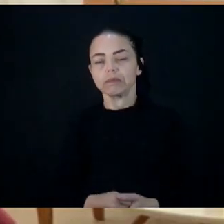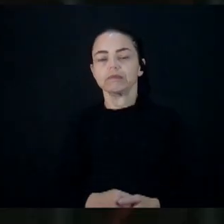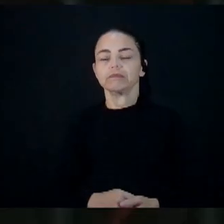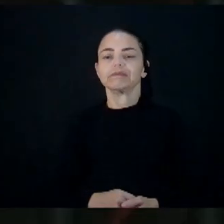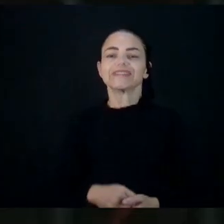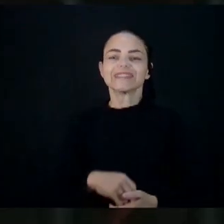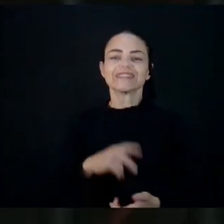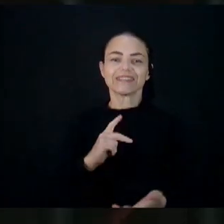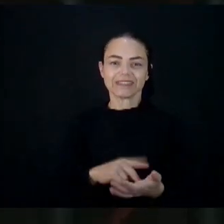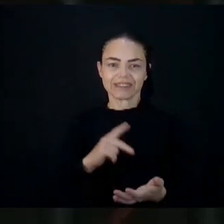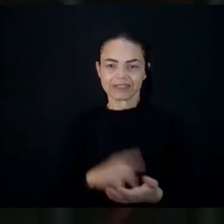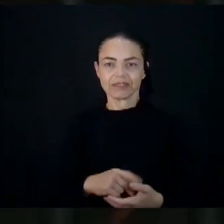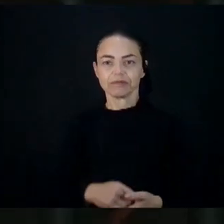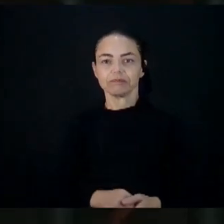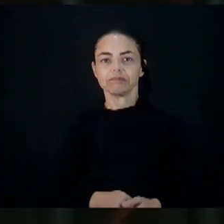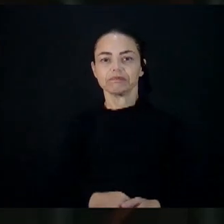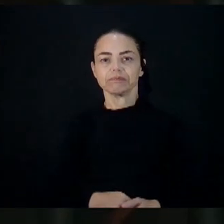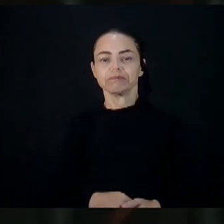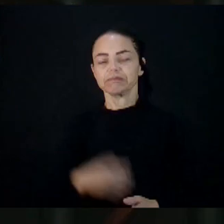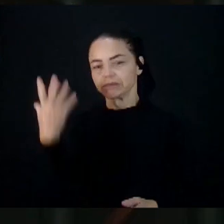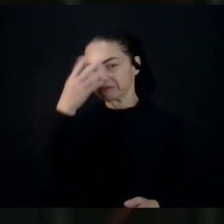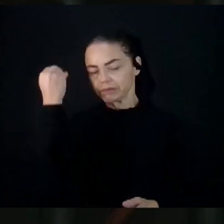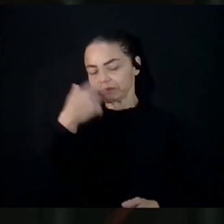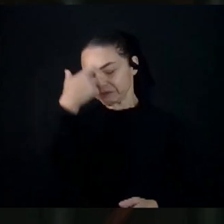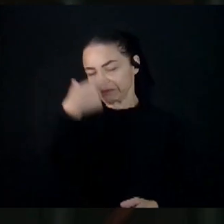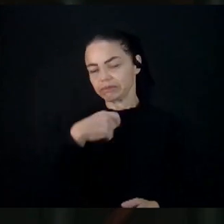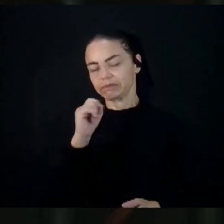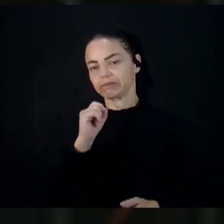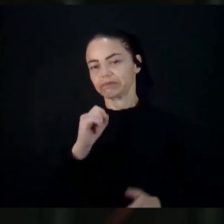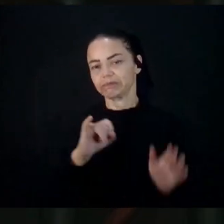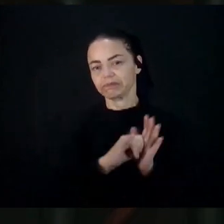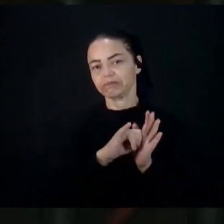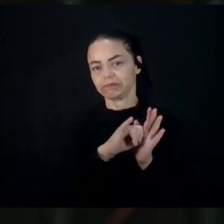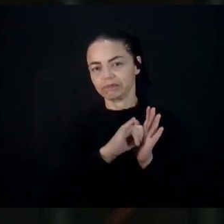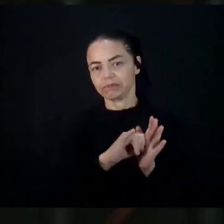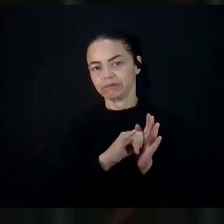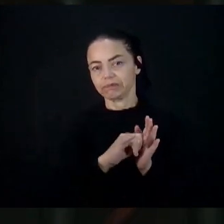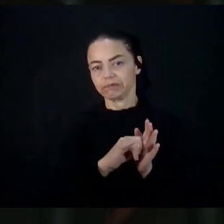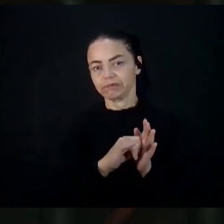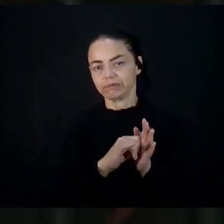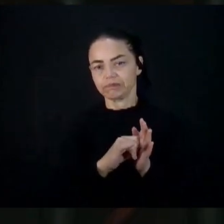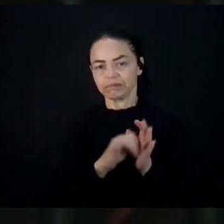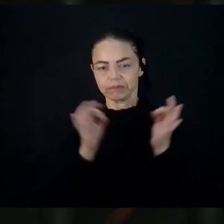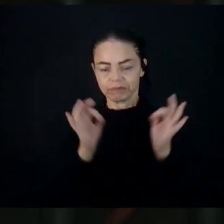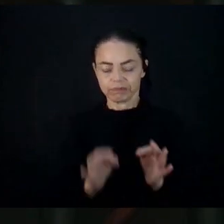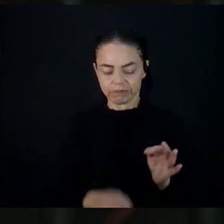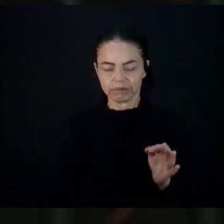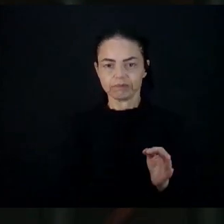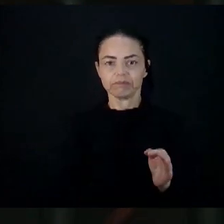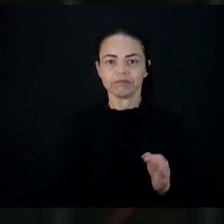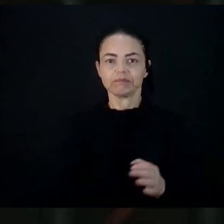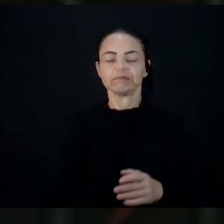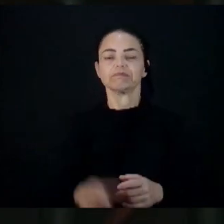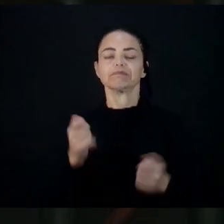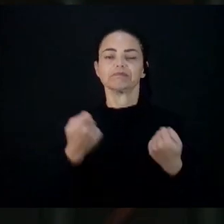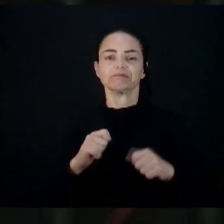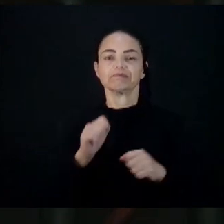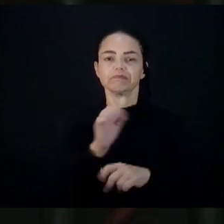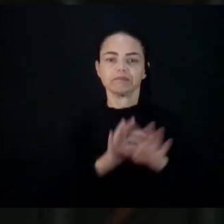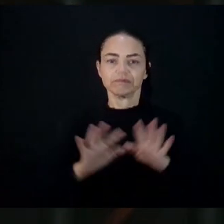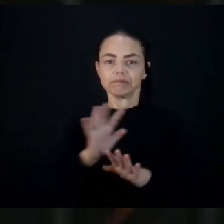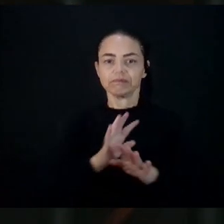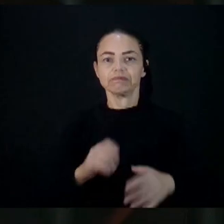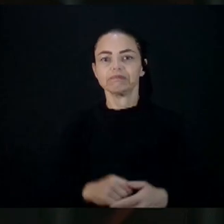Exatamente, né? Esquece quem você é. Essa é a fala perfeita. Gente, precisamos tomar muito cuidado com isso,